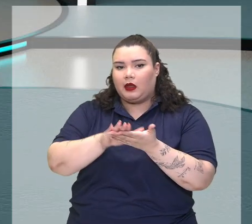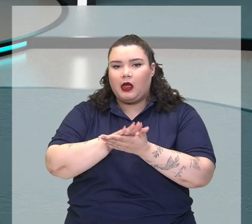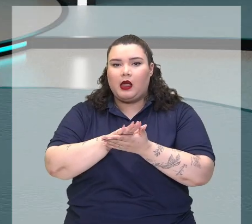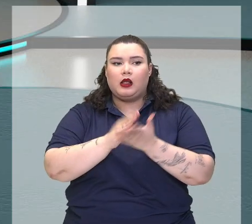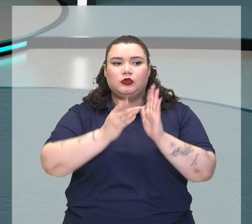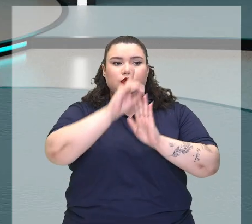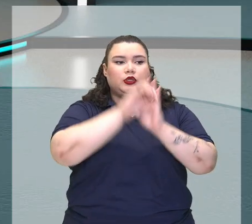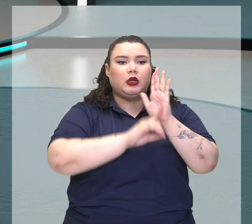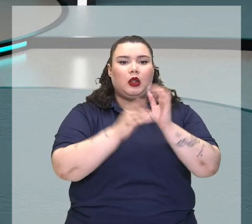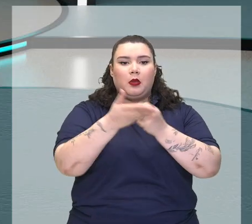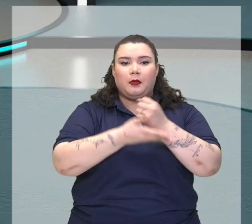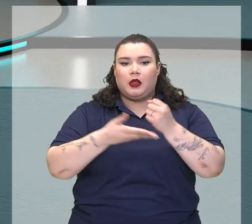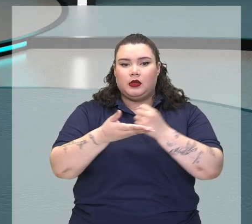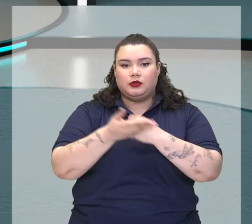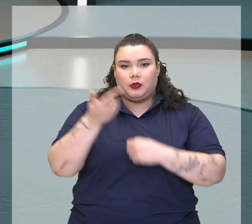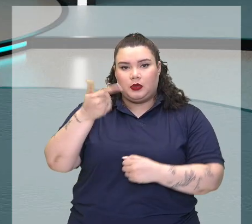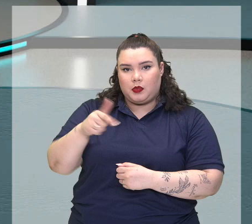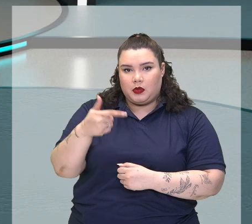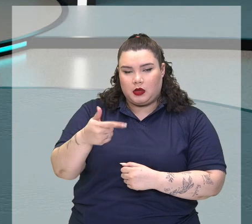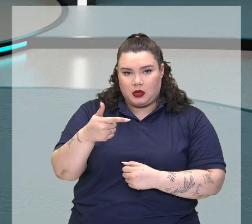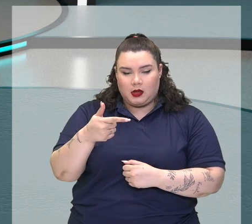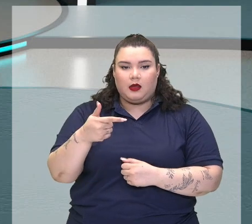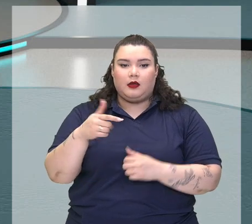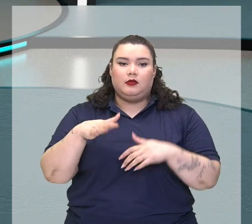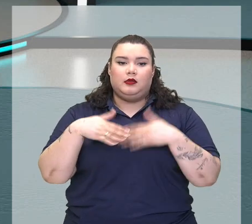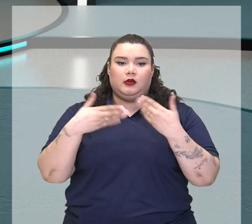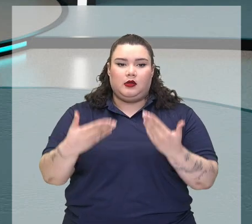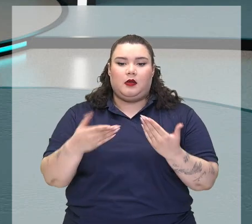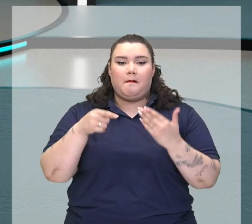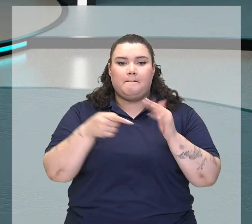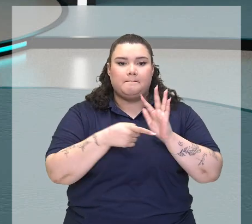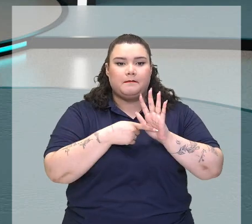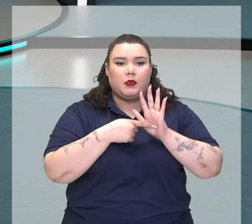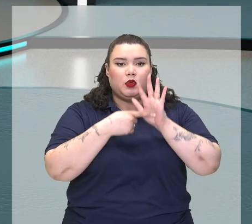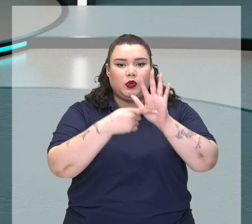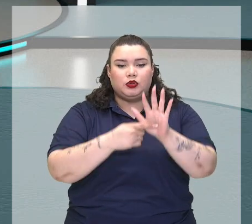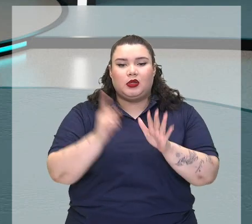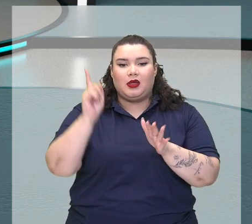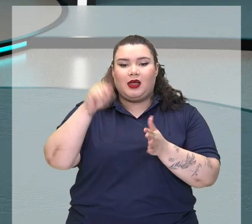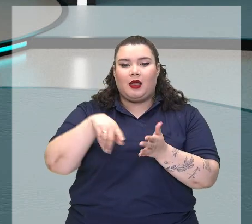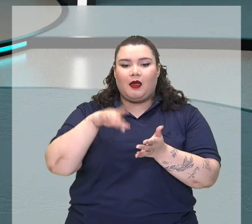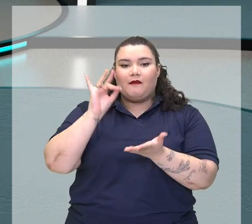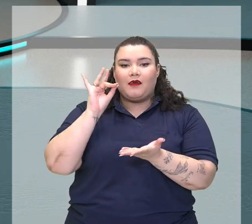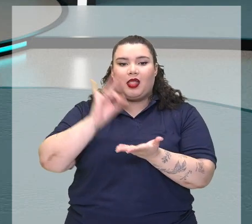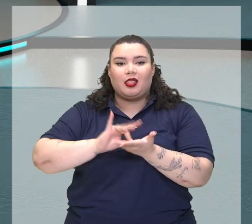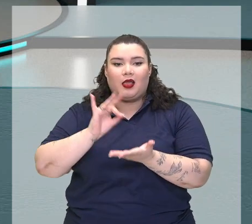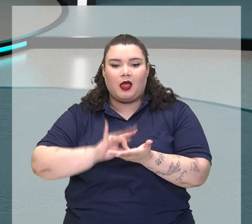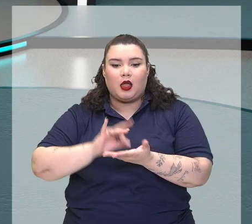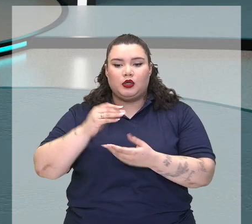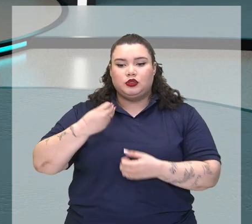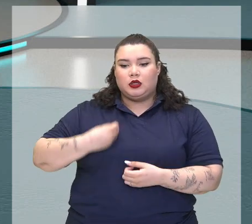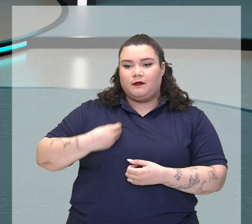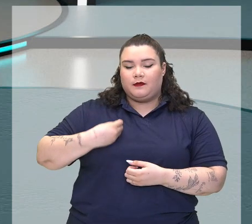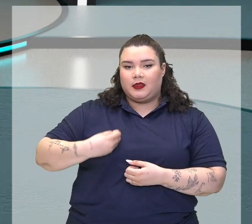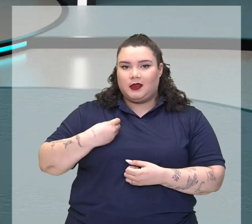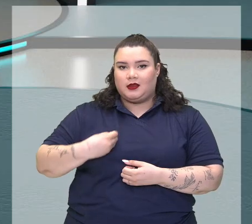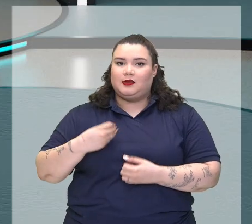direitos básicos de um cidadão, ele mostra a realidade do mundo que nós